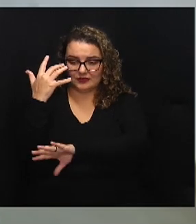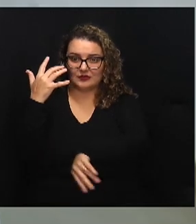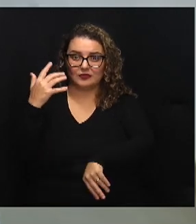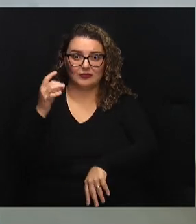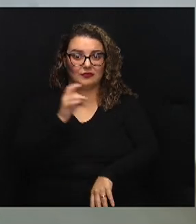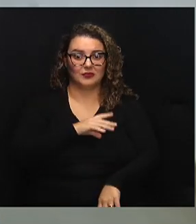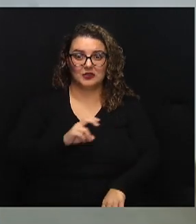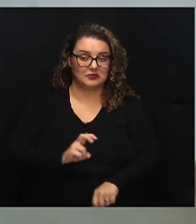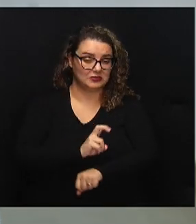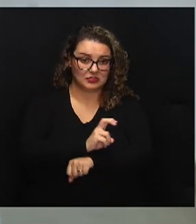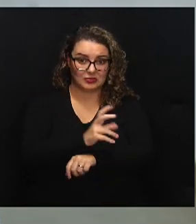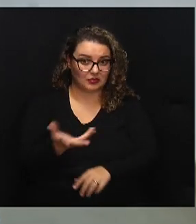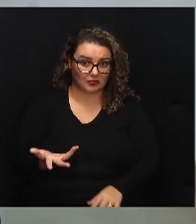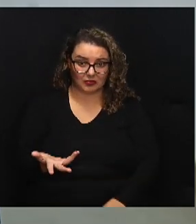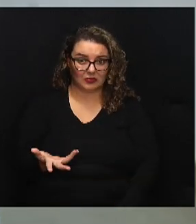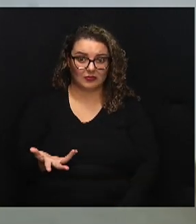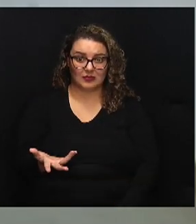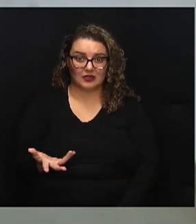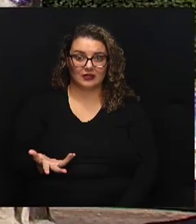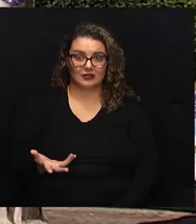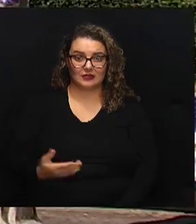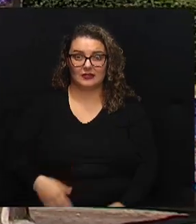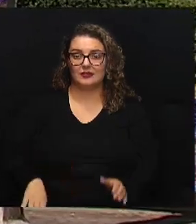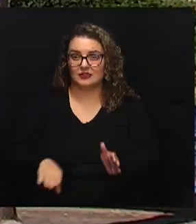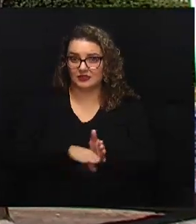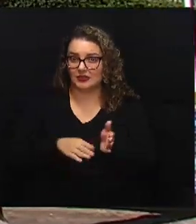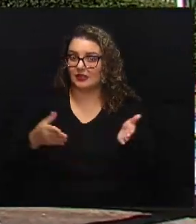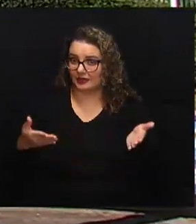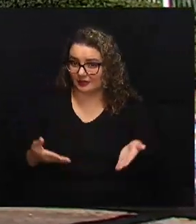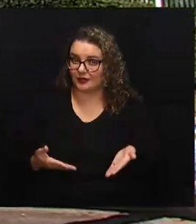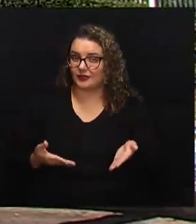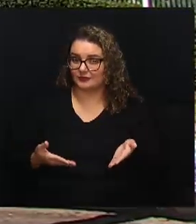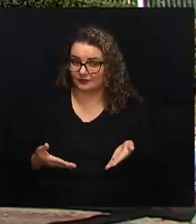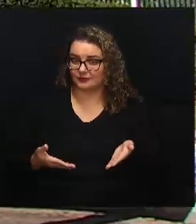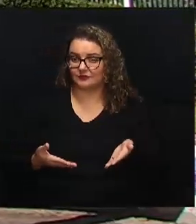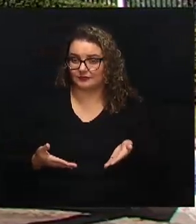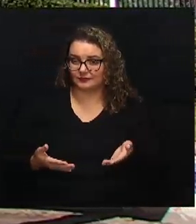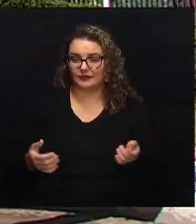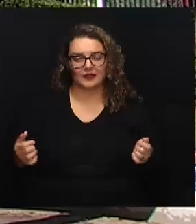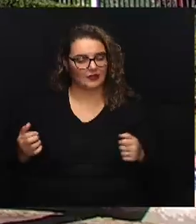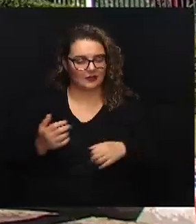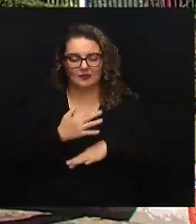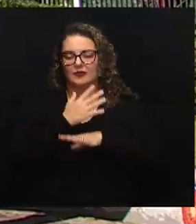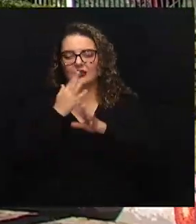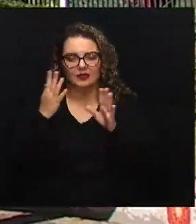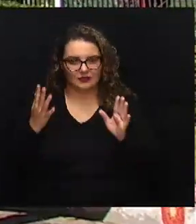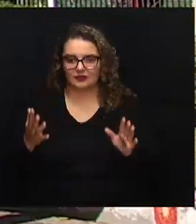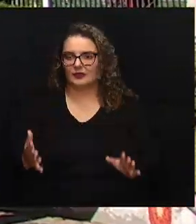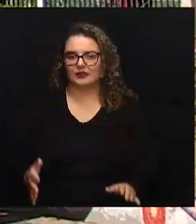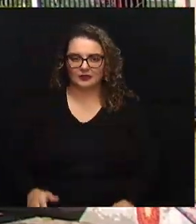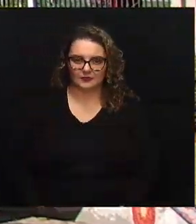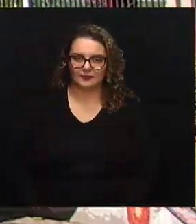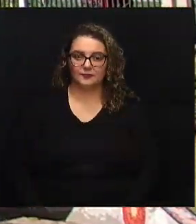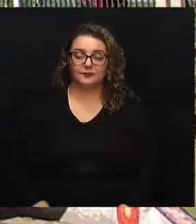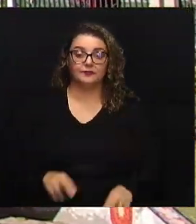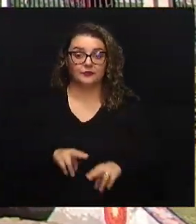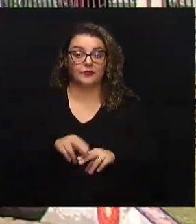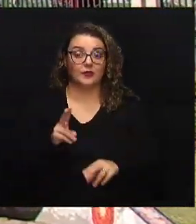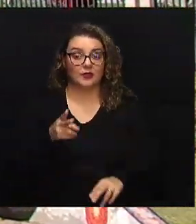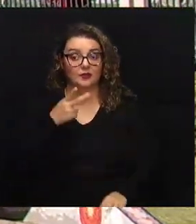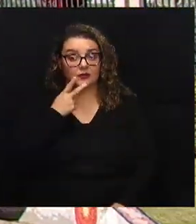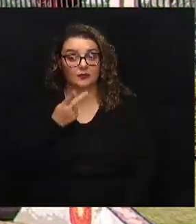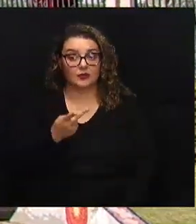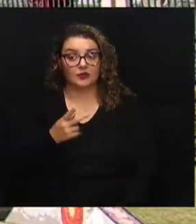cobras, e chegar onde eu cheguei é uma glória, é uma glória. E por isso que eu sempre digo